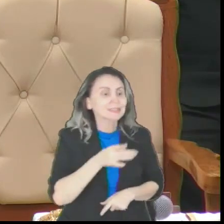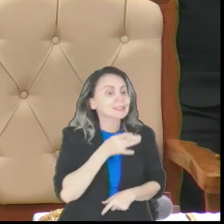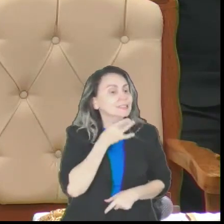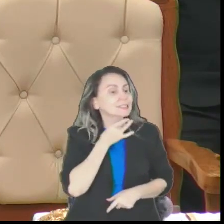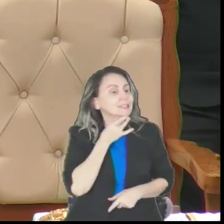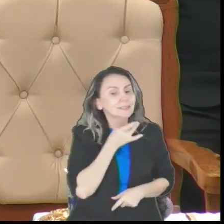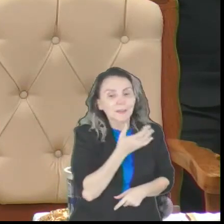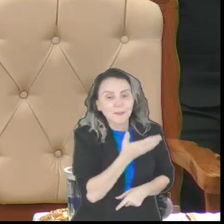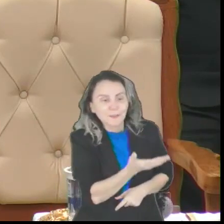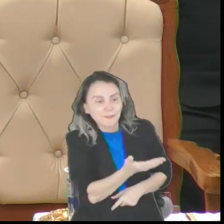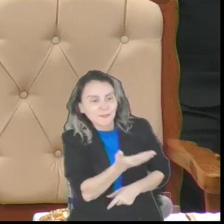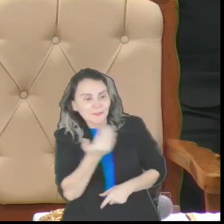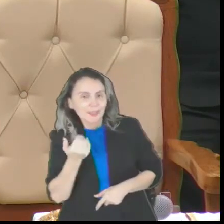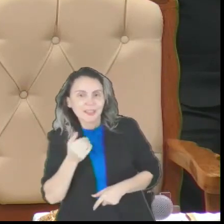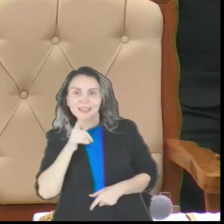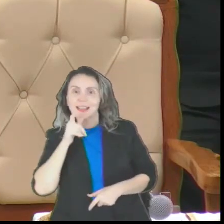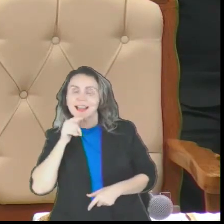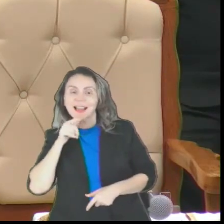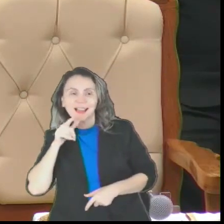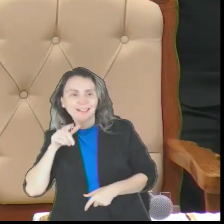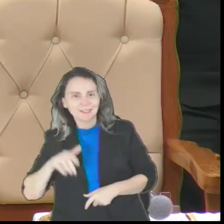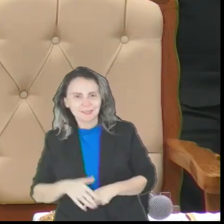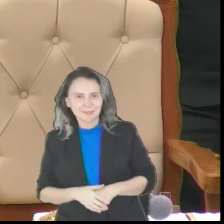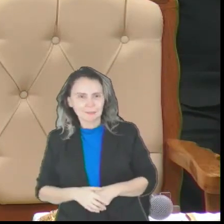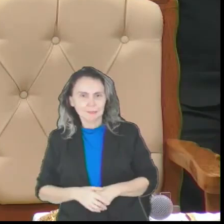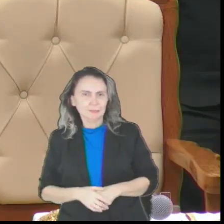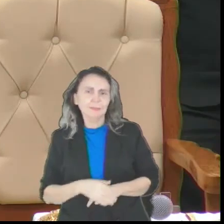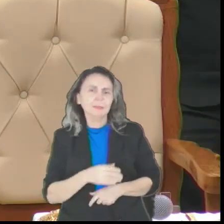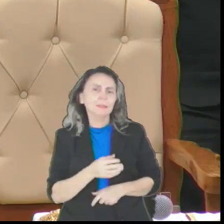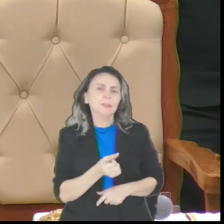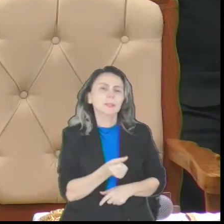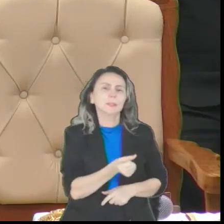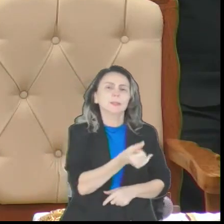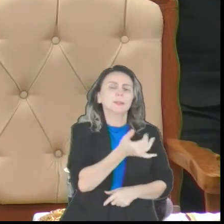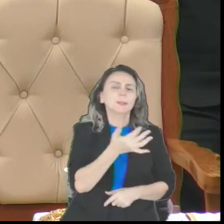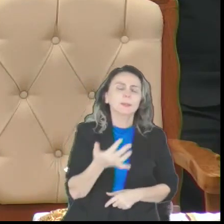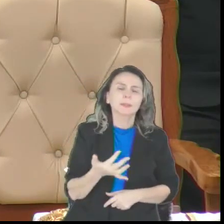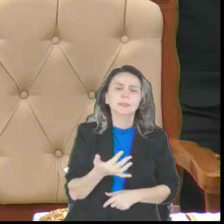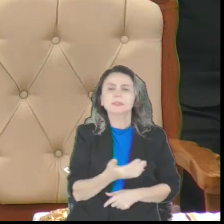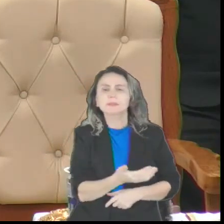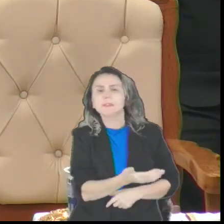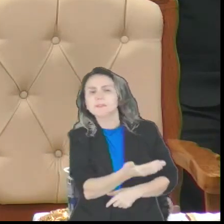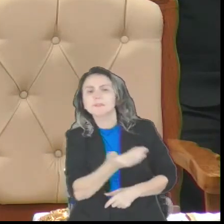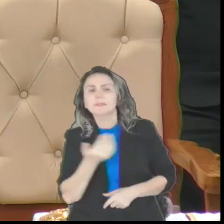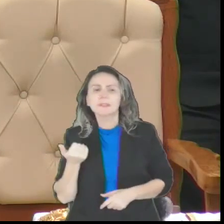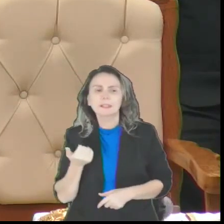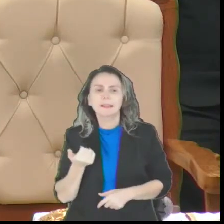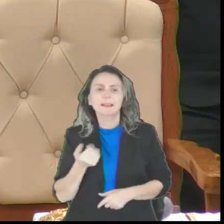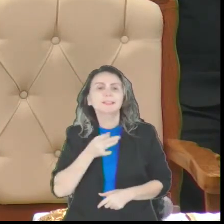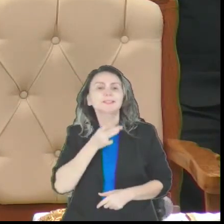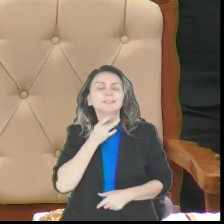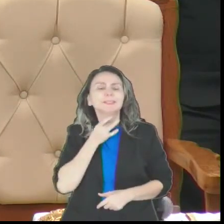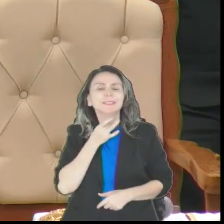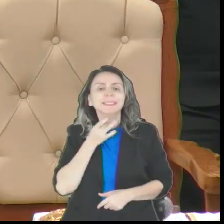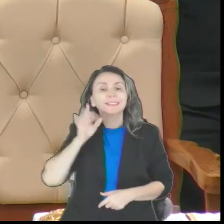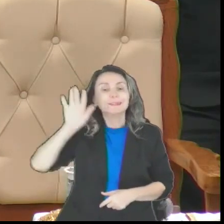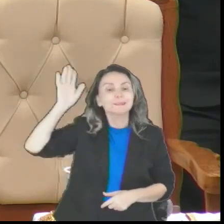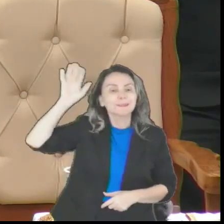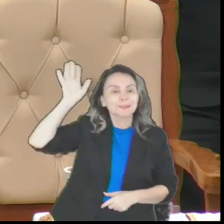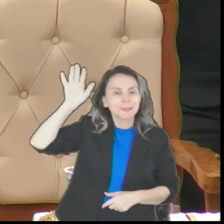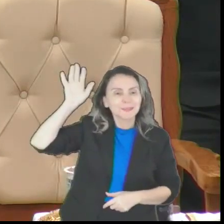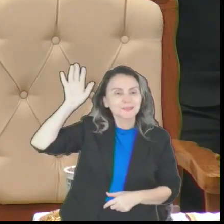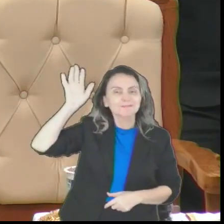vinde às águas. Quantos vieram quando a palavra de Deus foi pregada, vieram com sede às águas? Levanta as